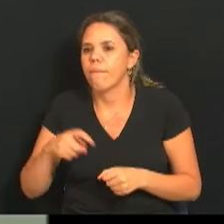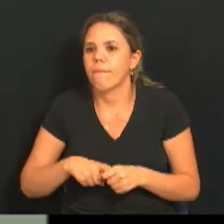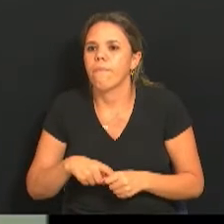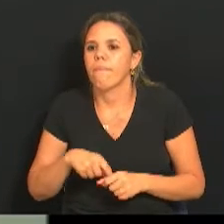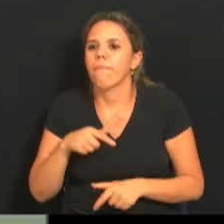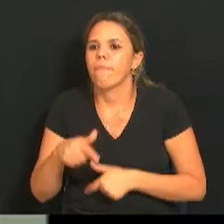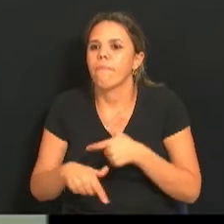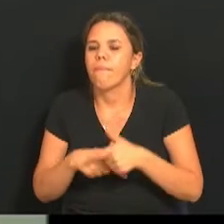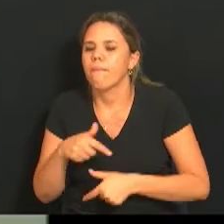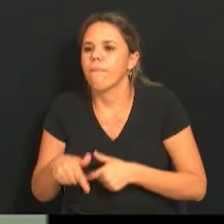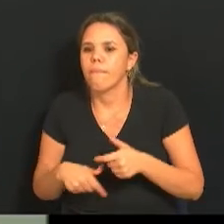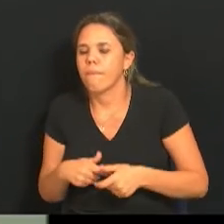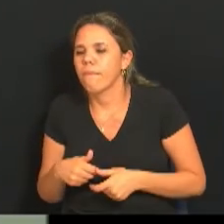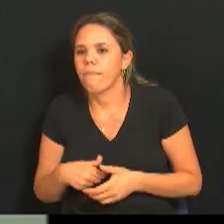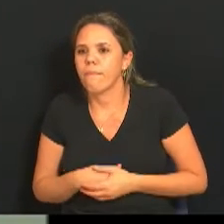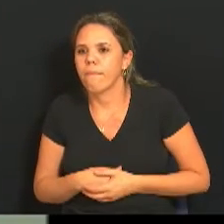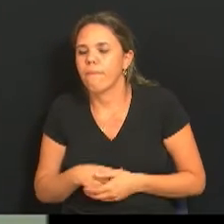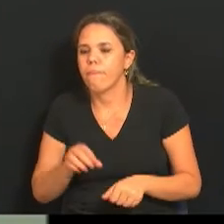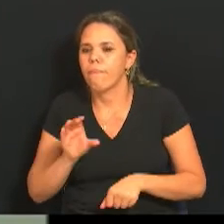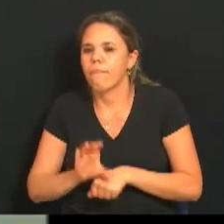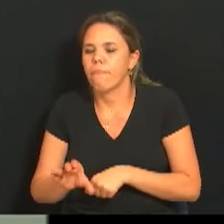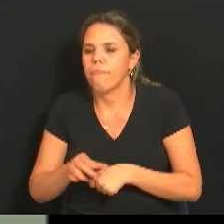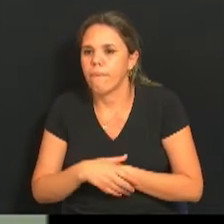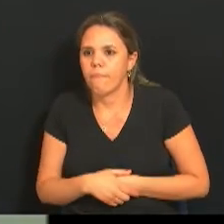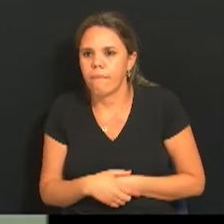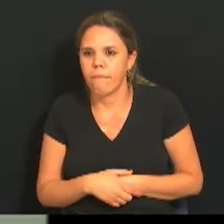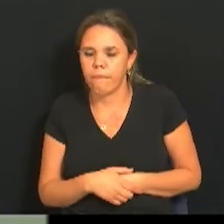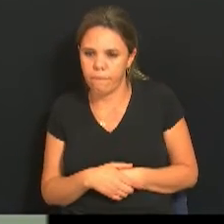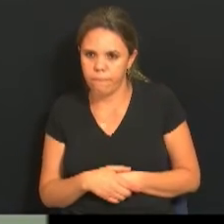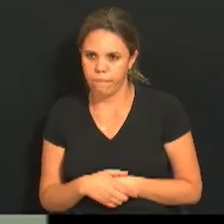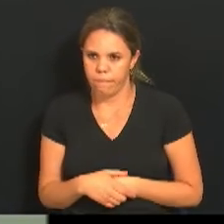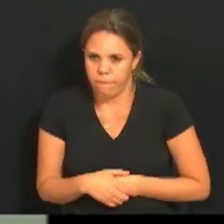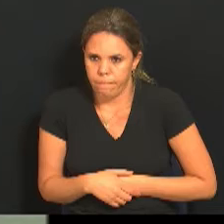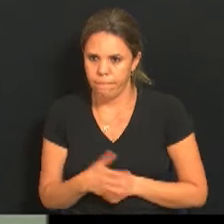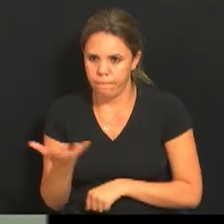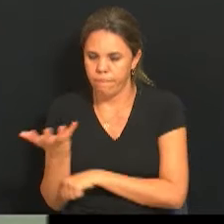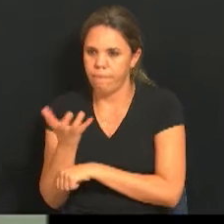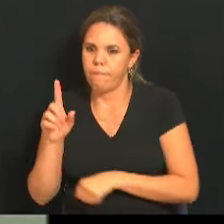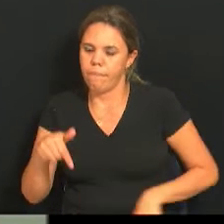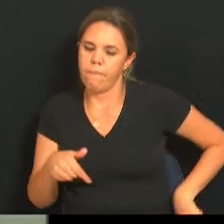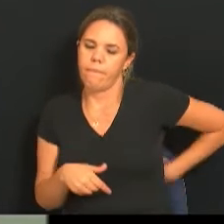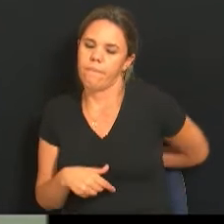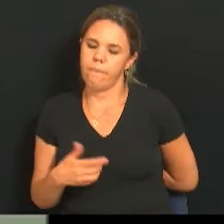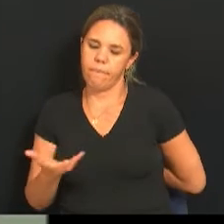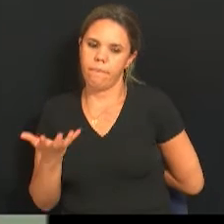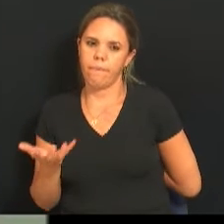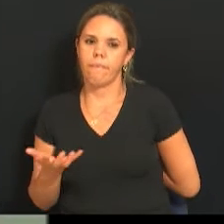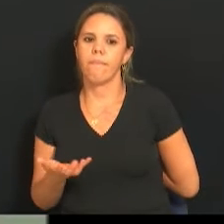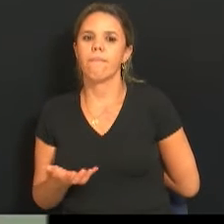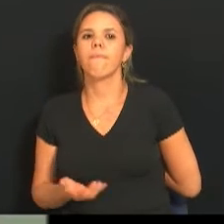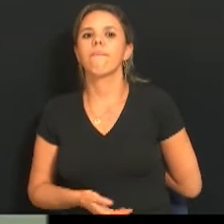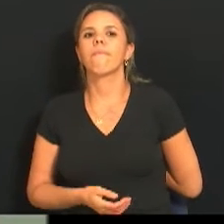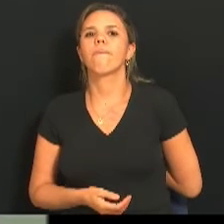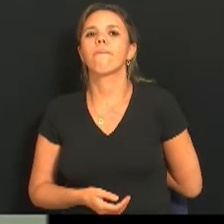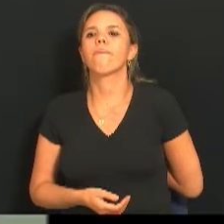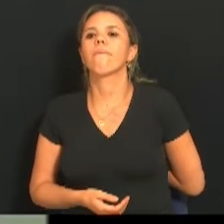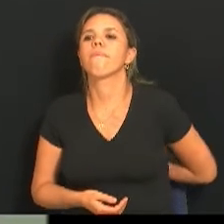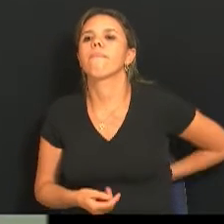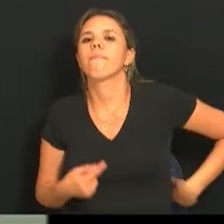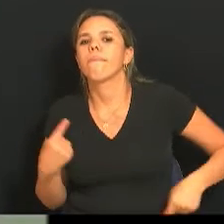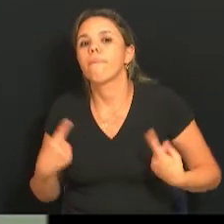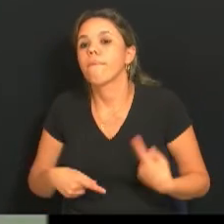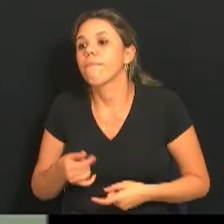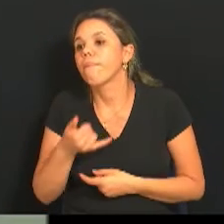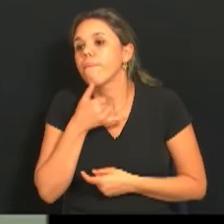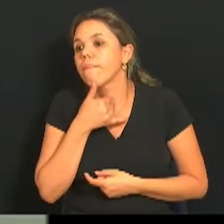através do trabalho e da capacitação dessa pessoa. Então, assim, essa é a política que a gente gostaria, né, de estar discutindo.